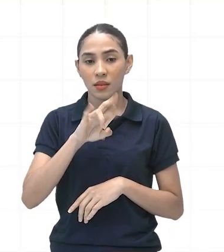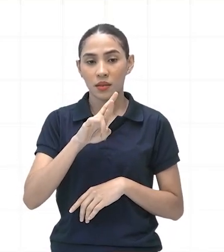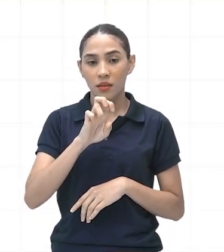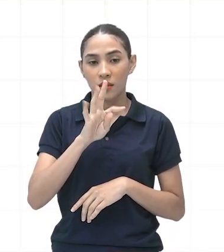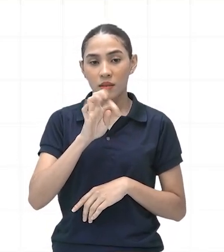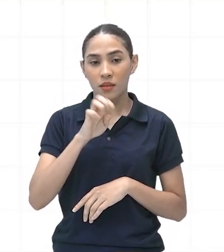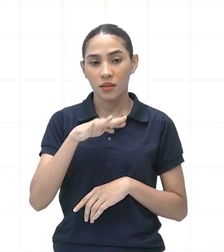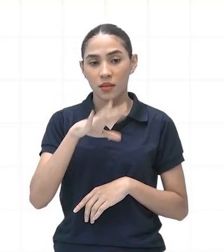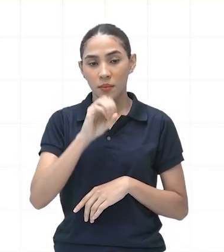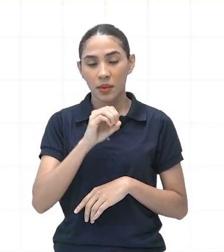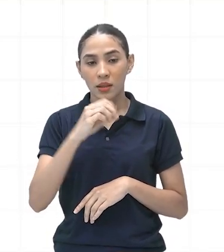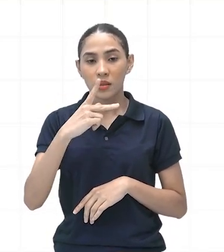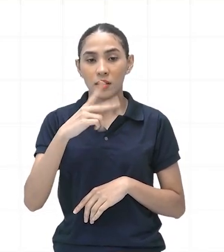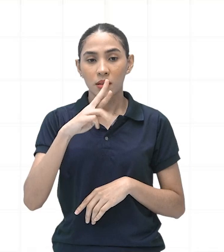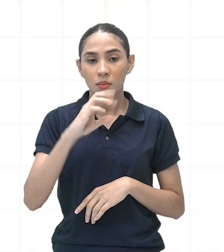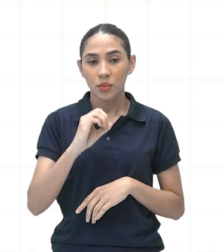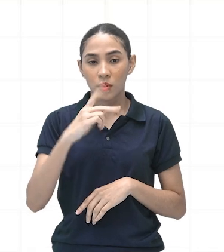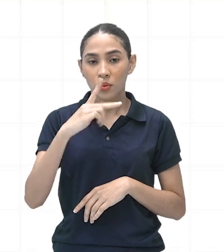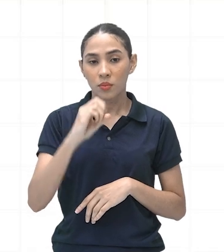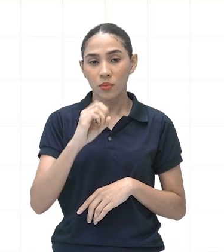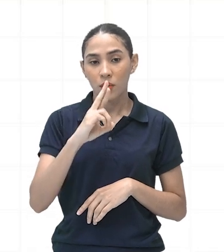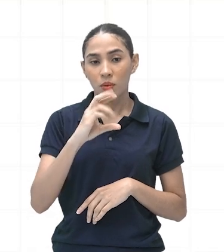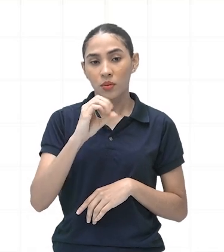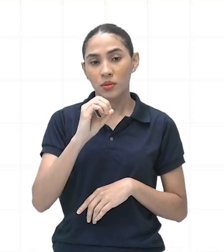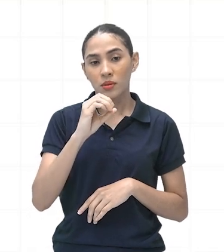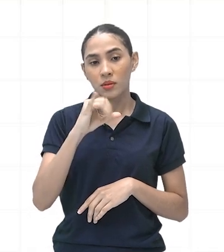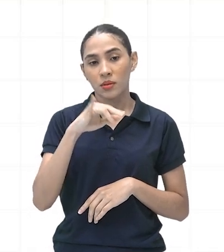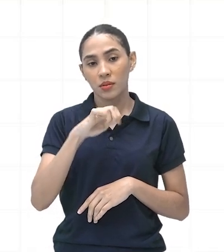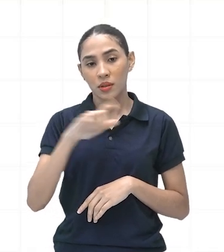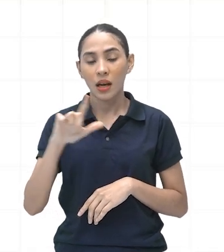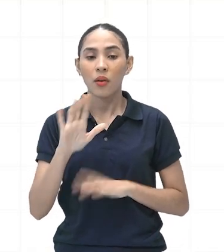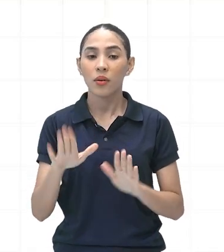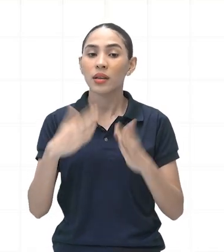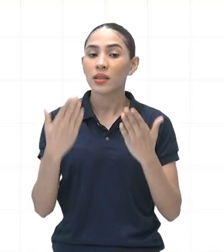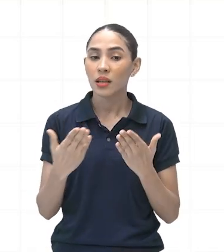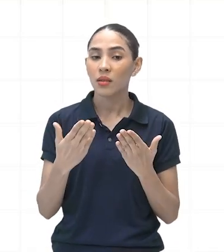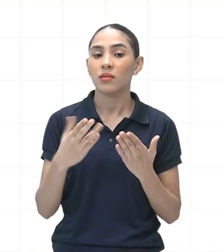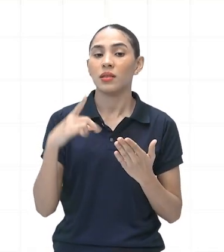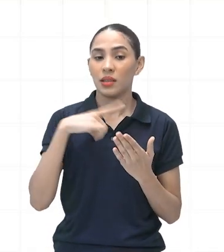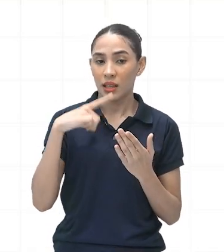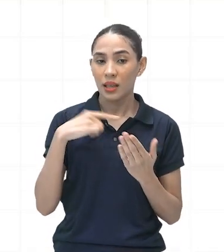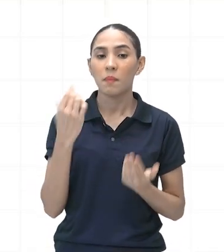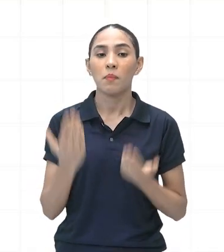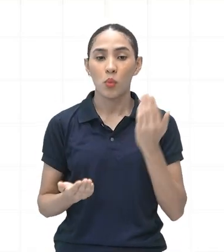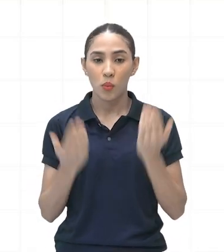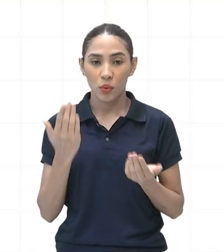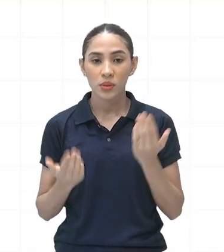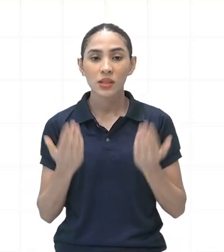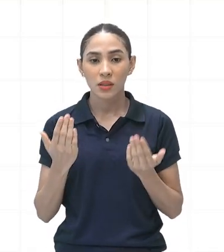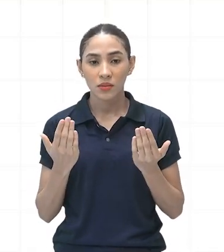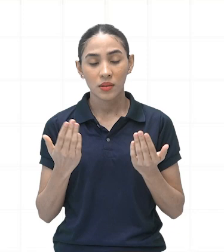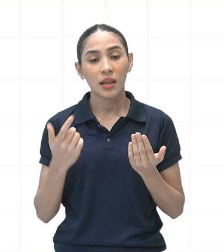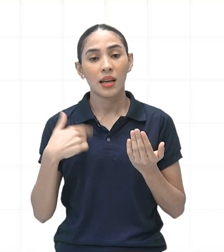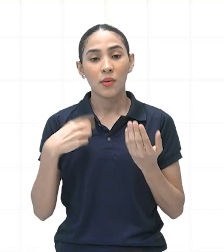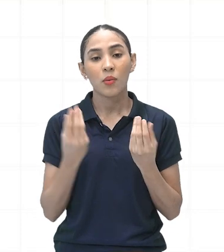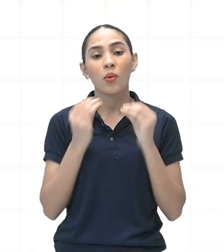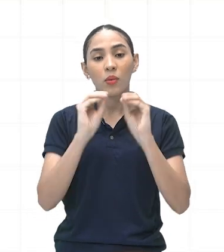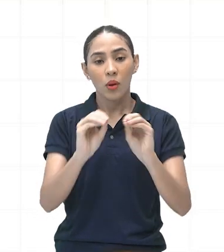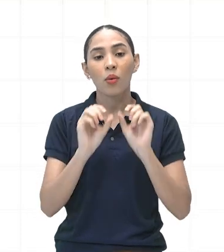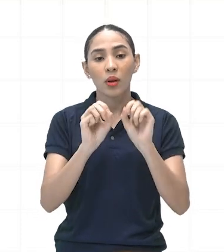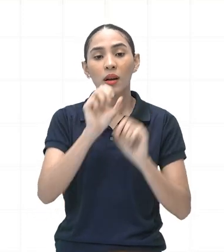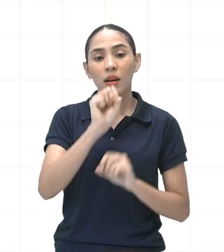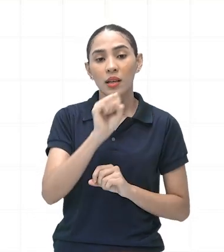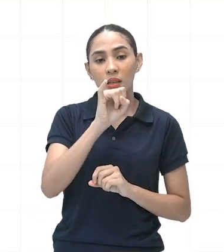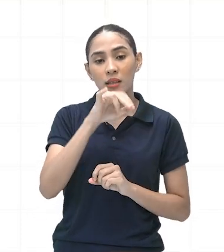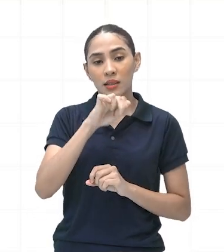diretamente proporcionais. E aí, como existe aí uma proporção, eu coloco esse